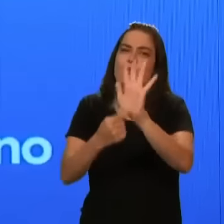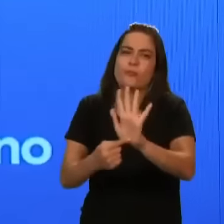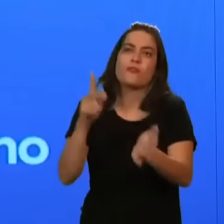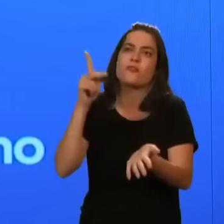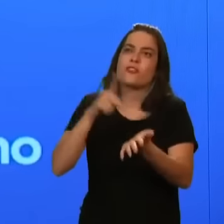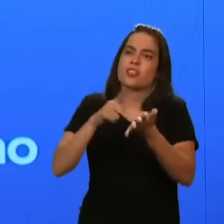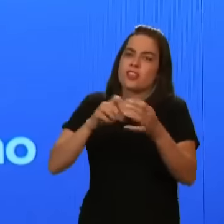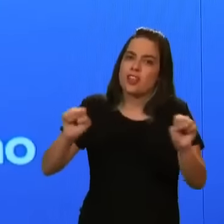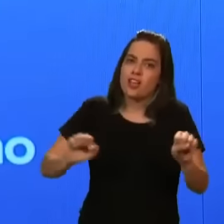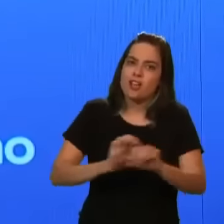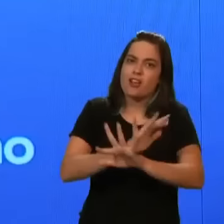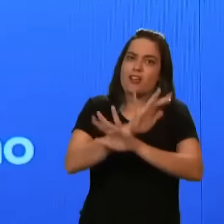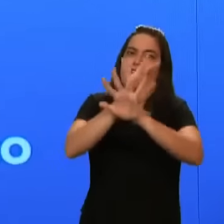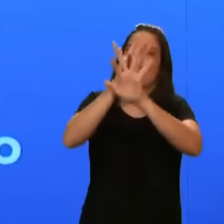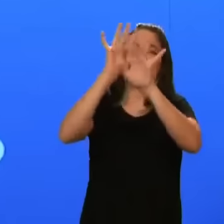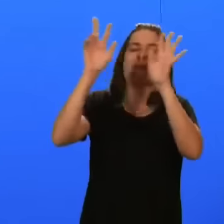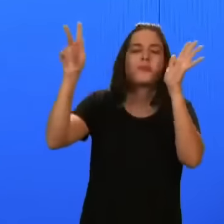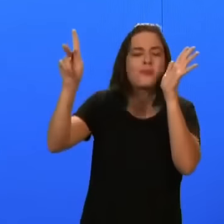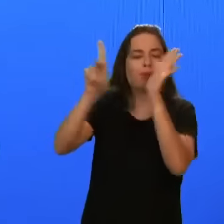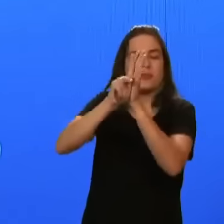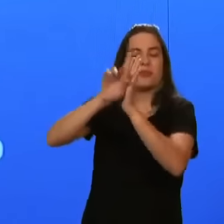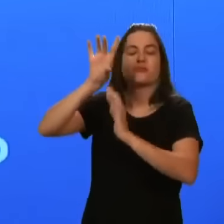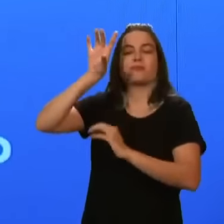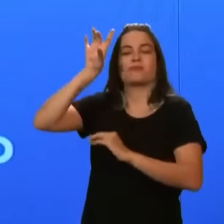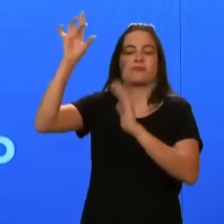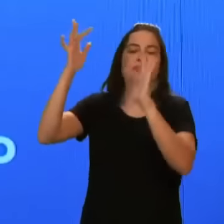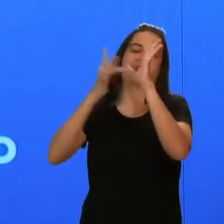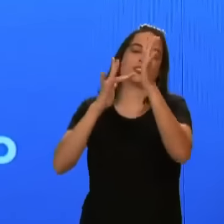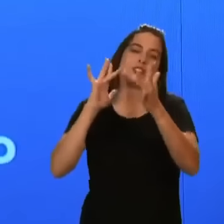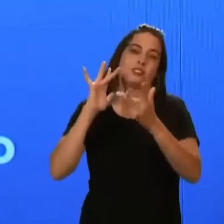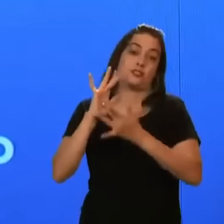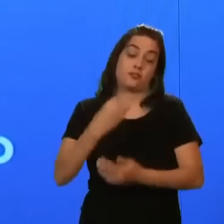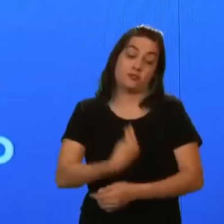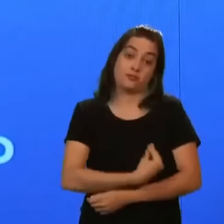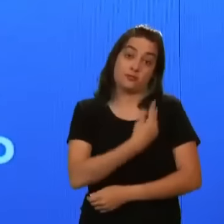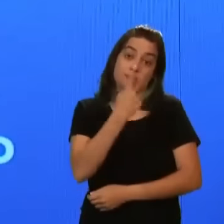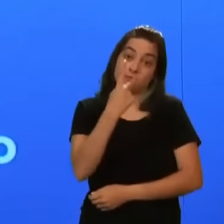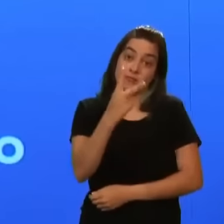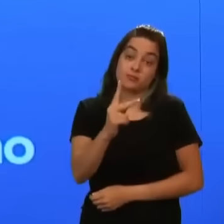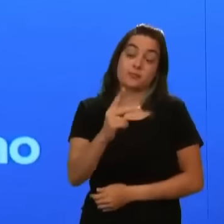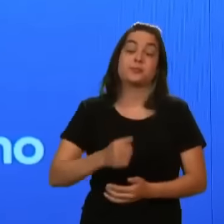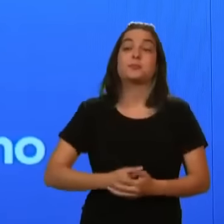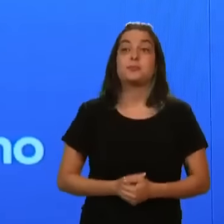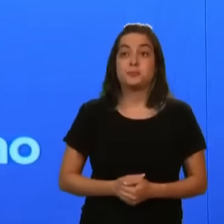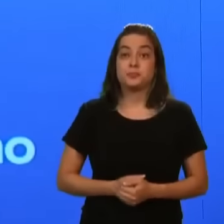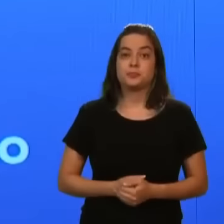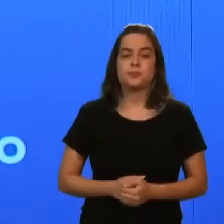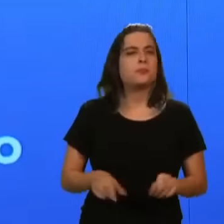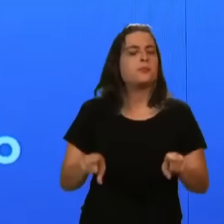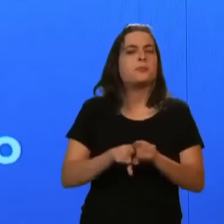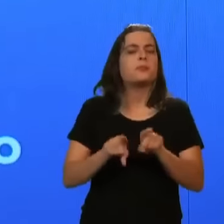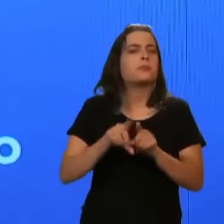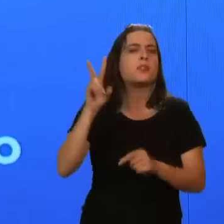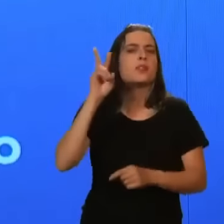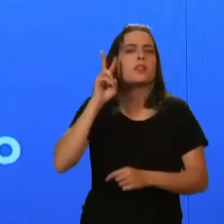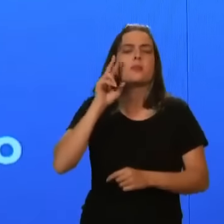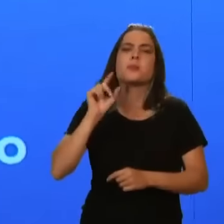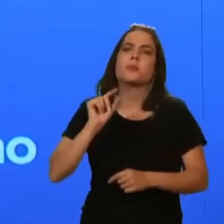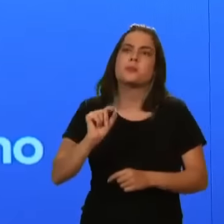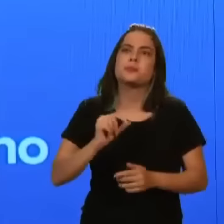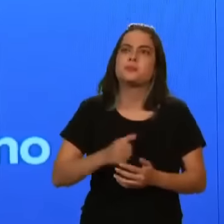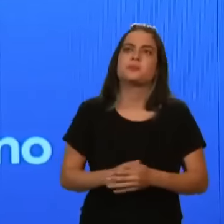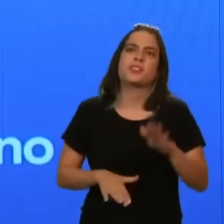a glória, o grande tesouro que é Cristo vivendo em você. Eu também quero te lembrar que, apesar das